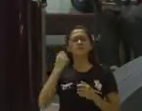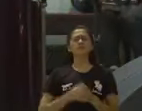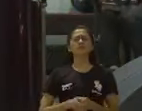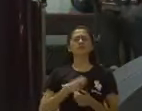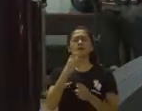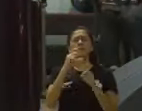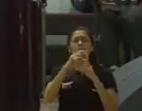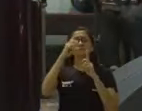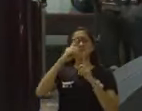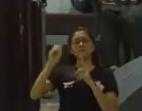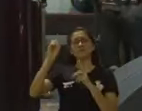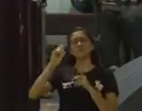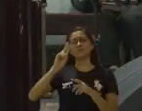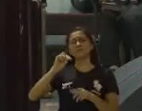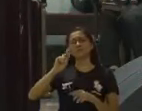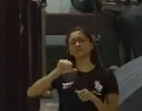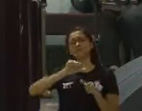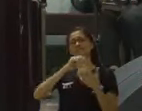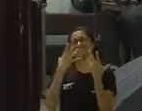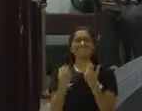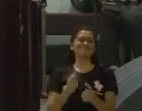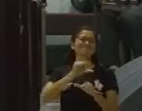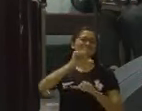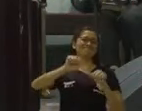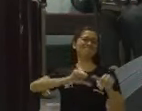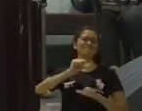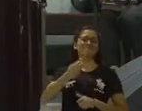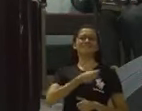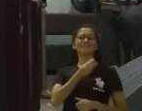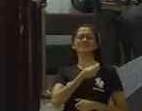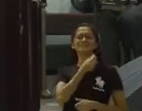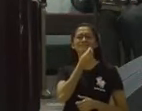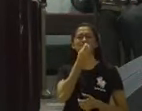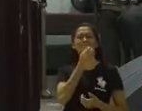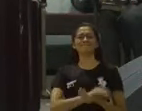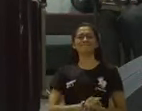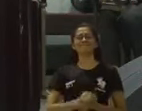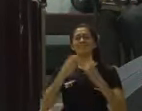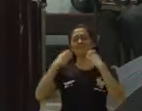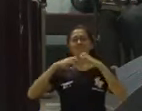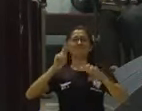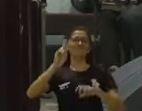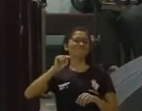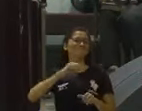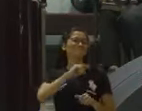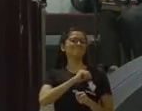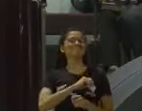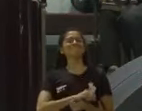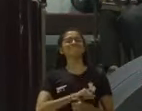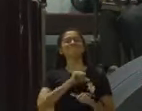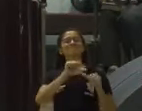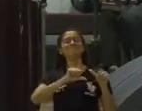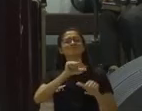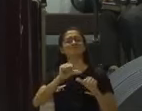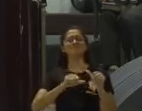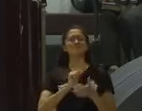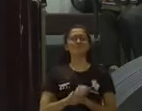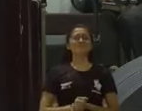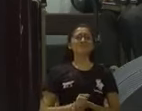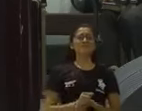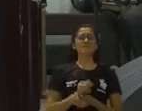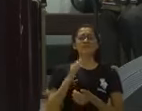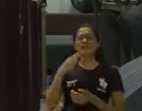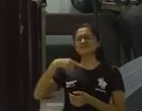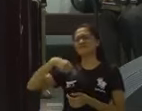mas nunca foram transformados pelo poder do evangelho. Eles estão dentro da igreja, mas